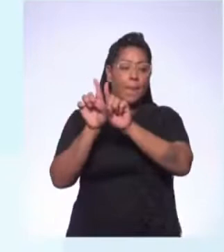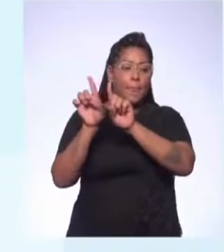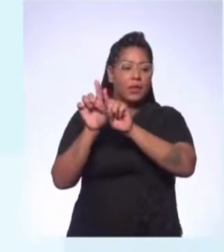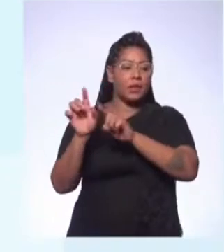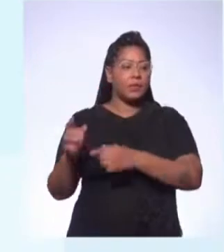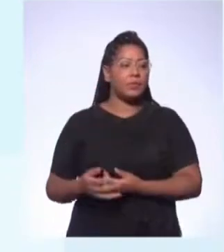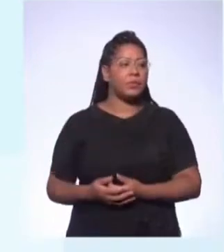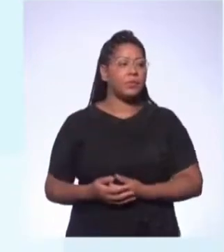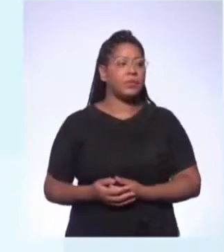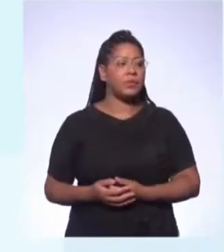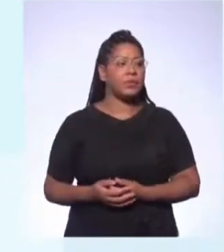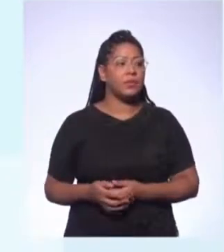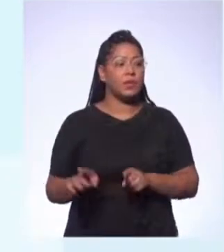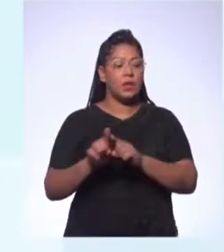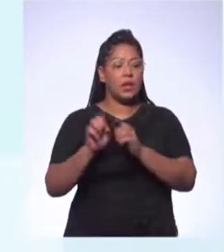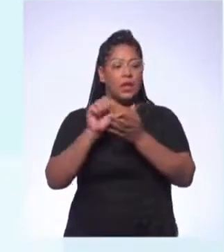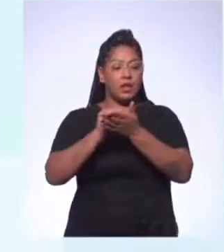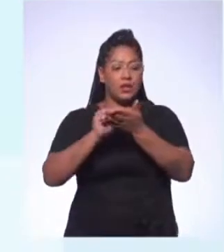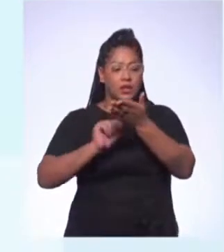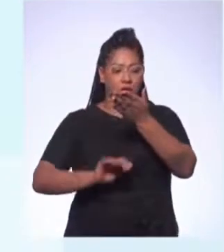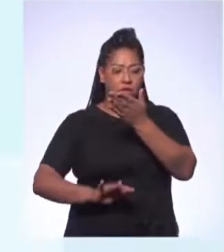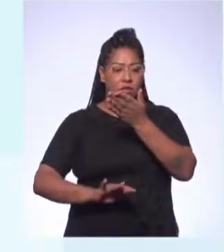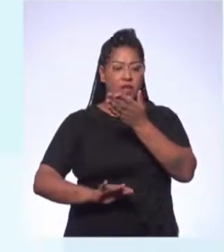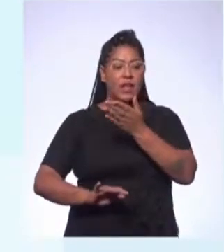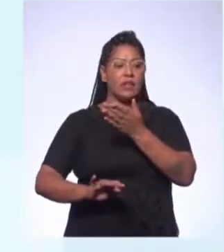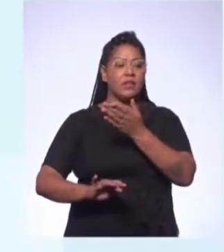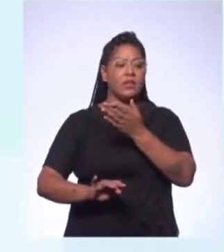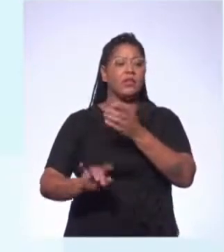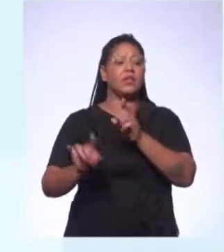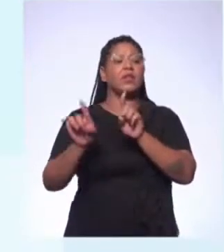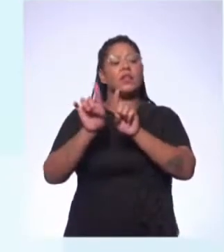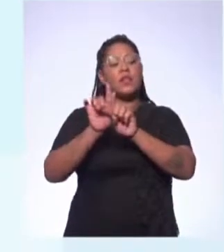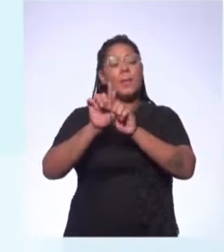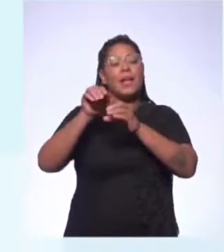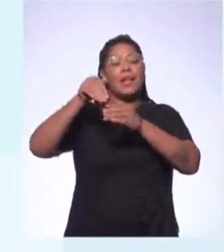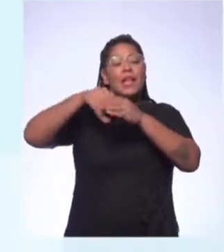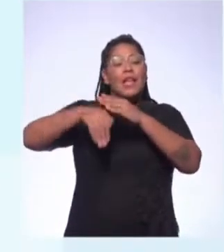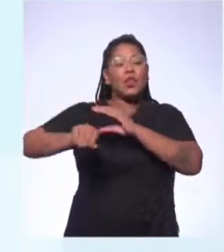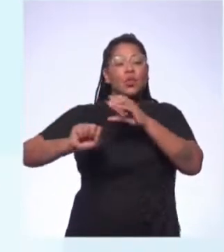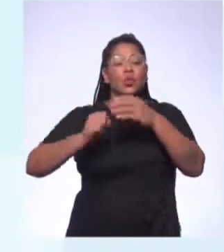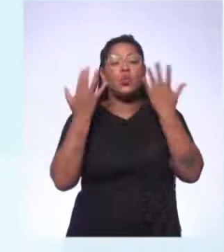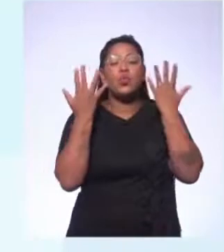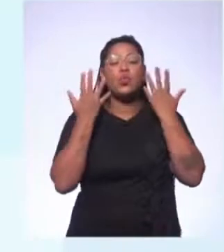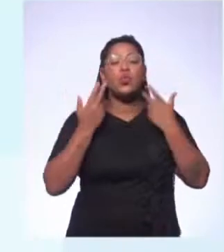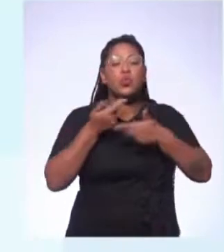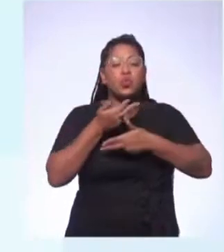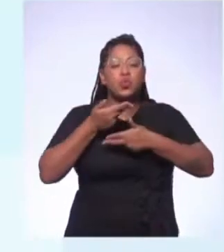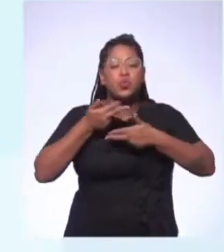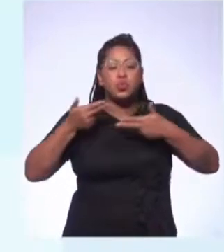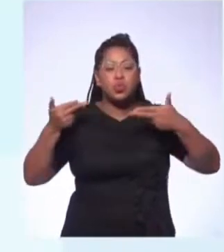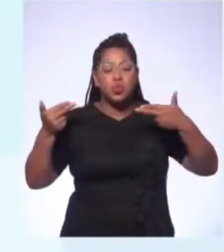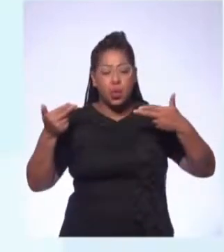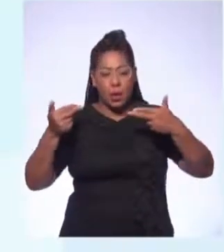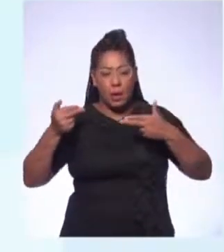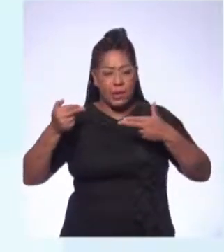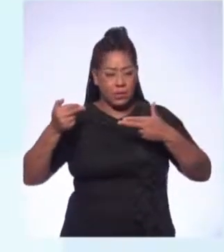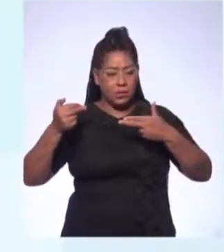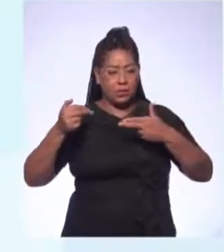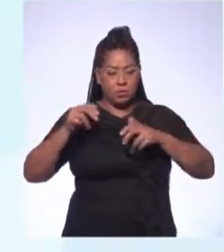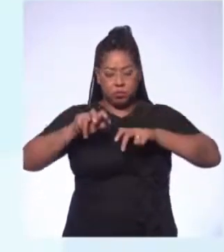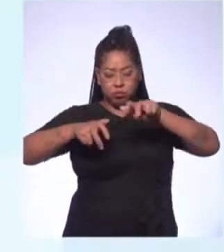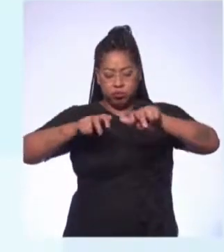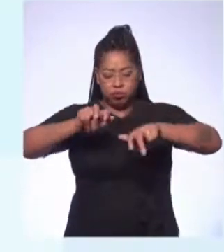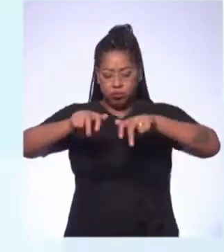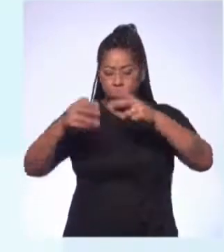temos a questão dos animais, quando eles estão, né, respirando. Portanto,